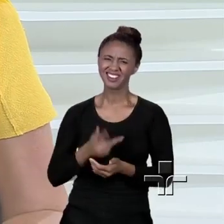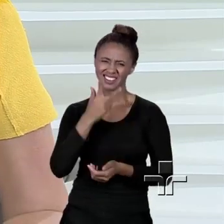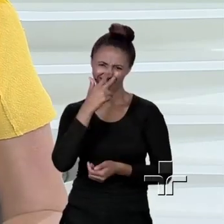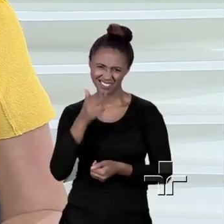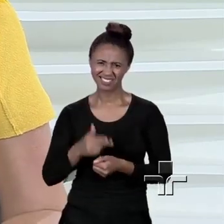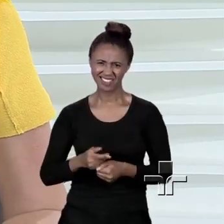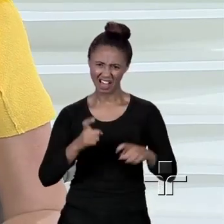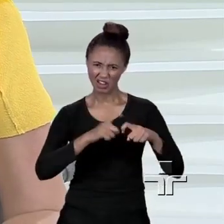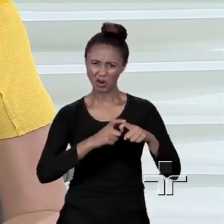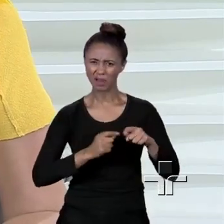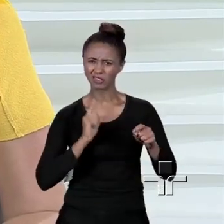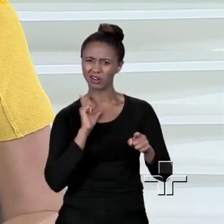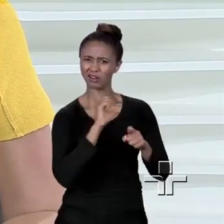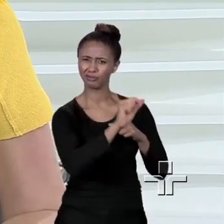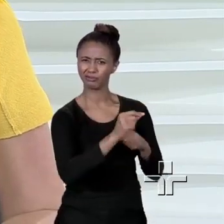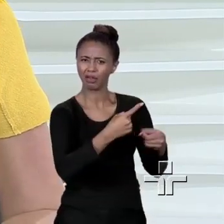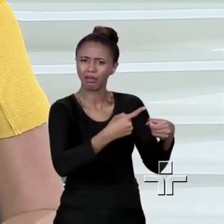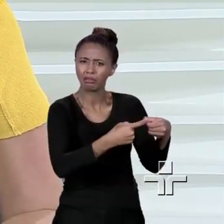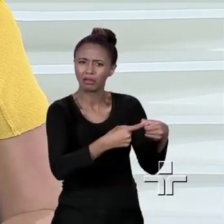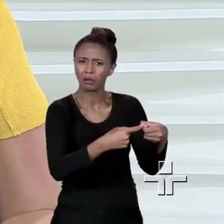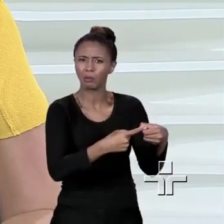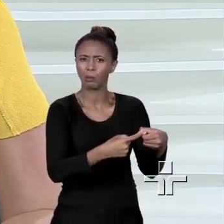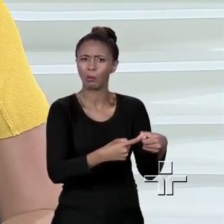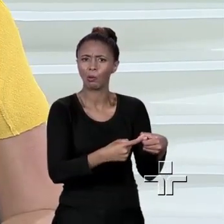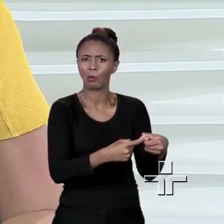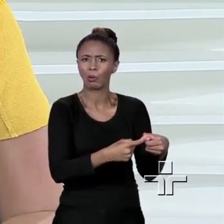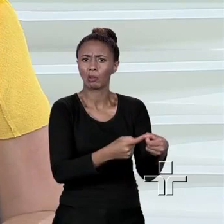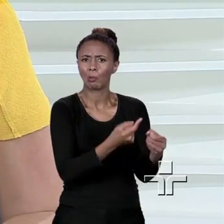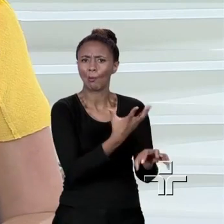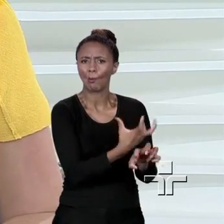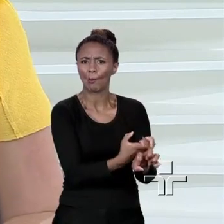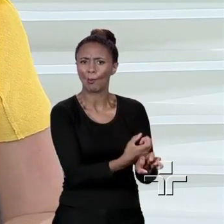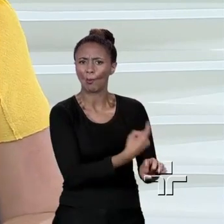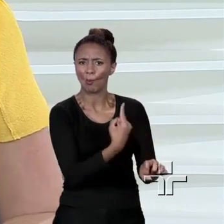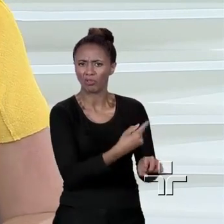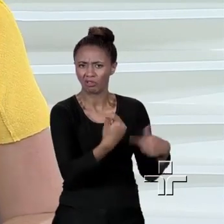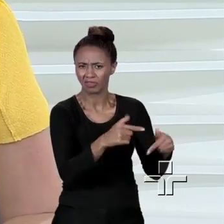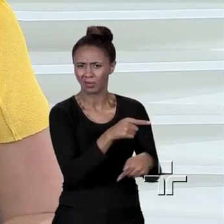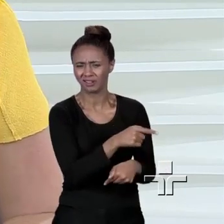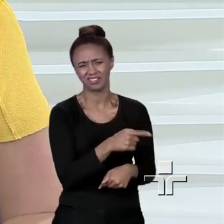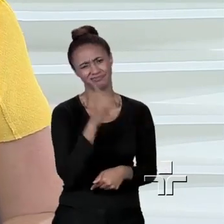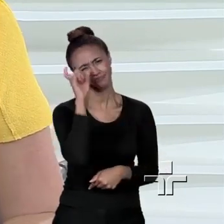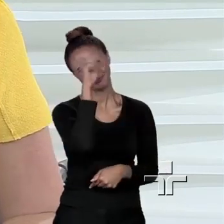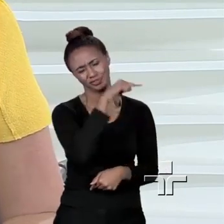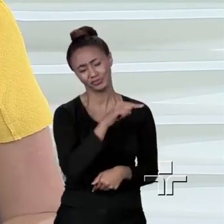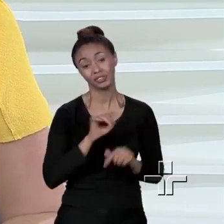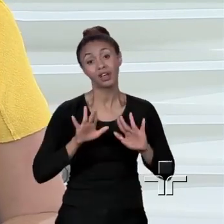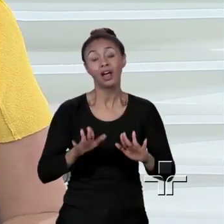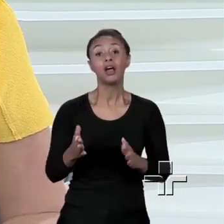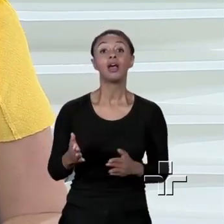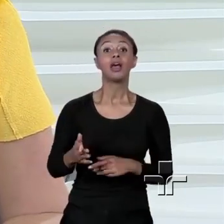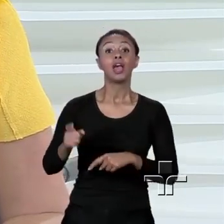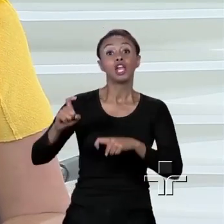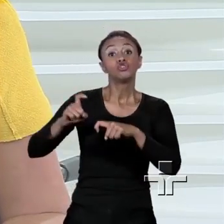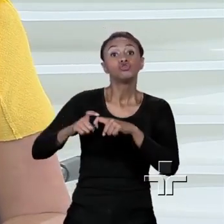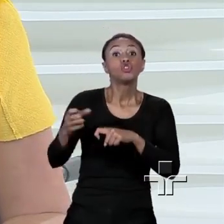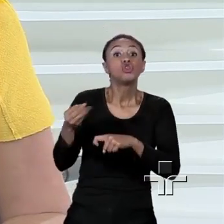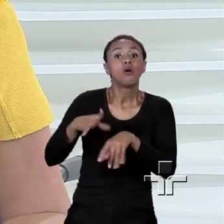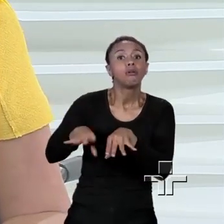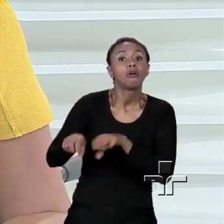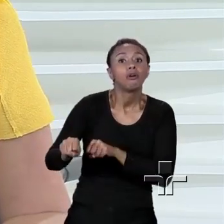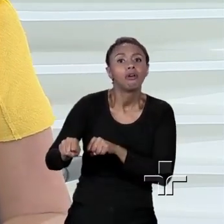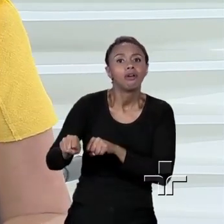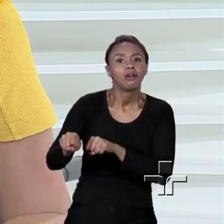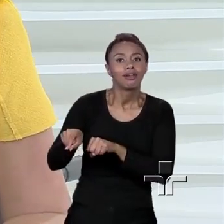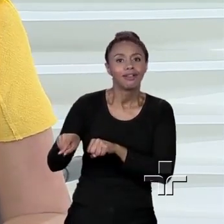o interior, para um lugar inóspito, para ir trabalhar lá. Agora, aquele cidadão que acabou de se formar, né? E